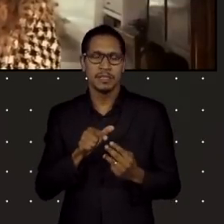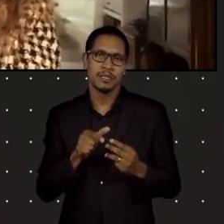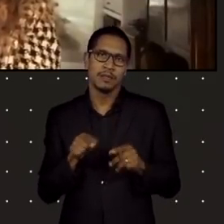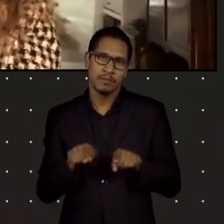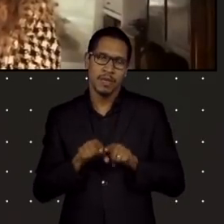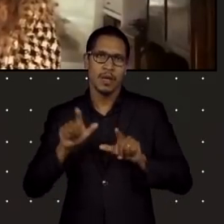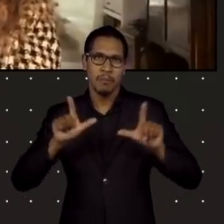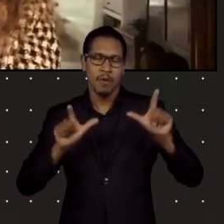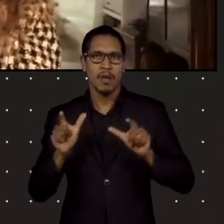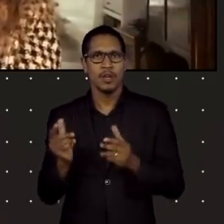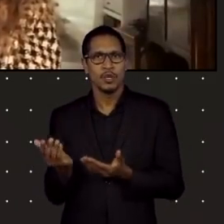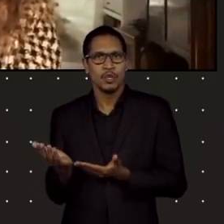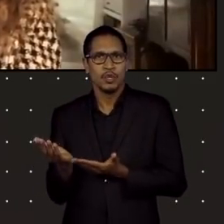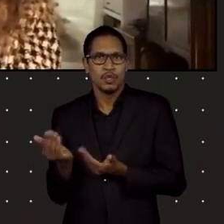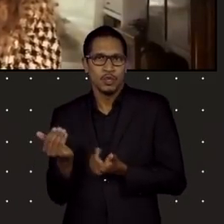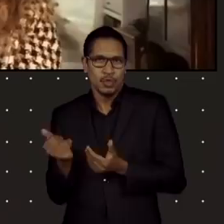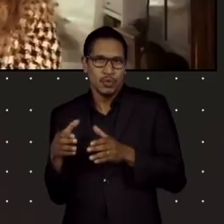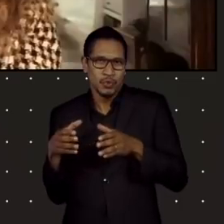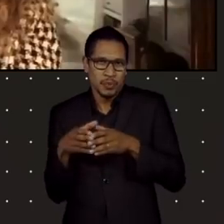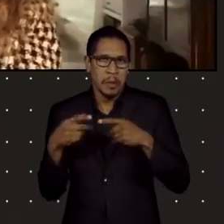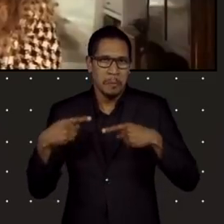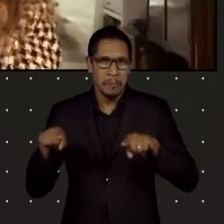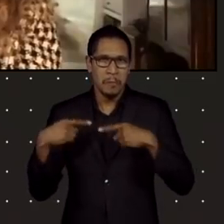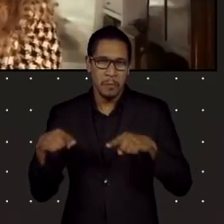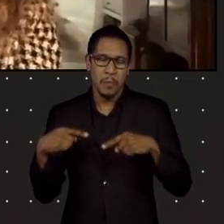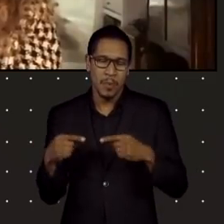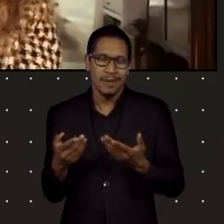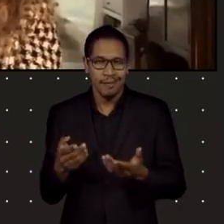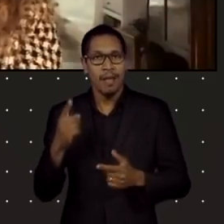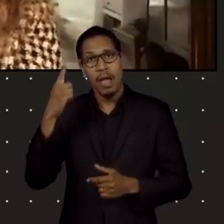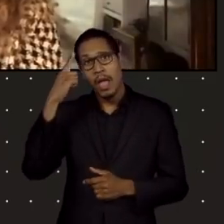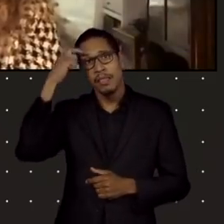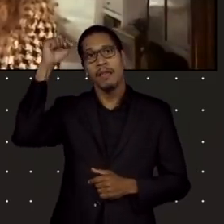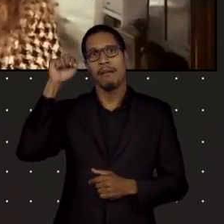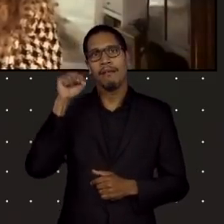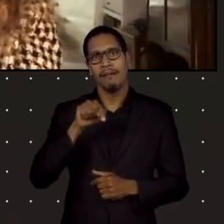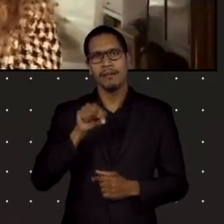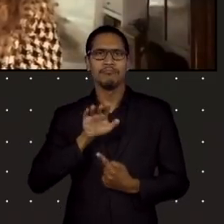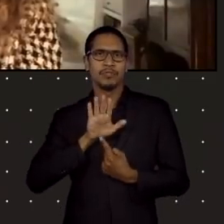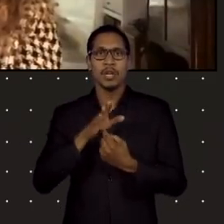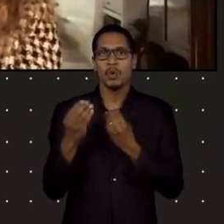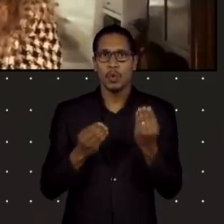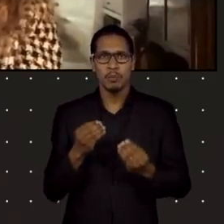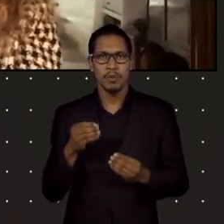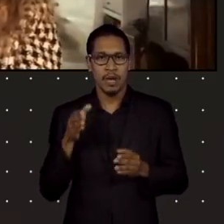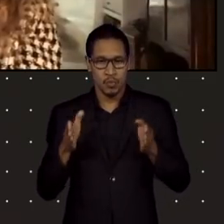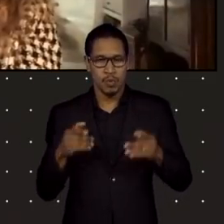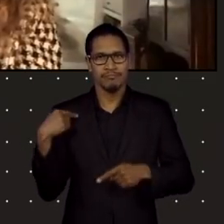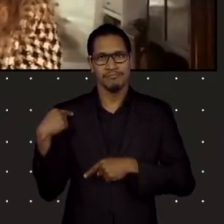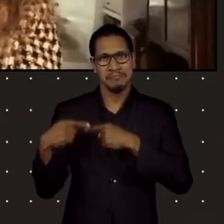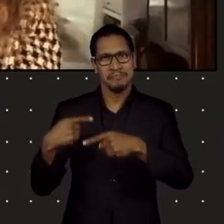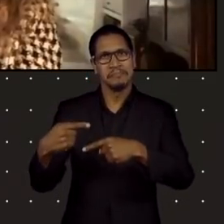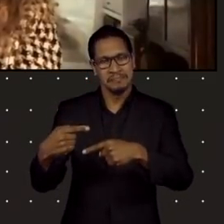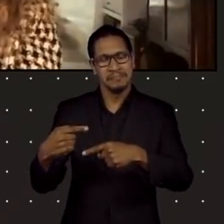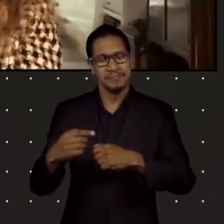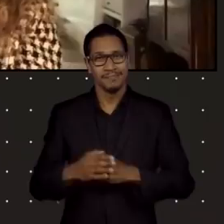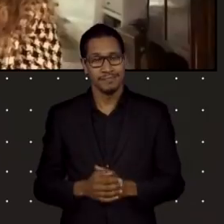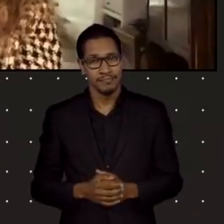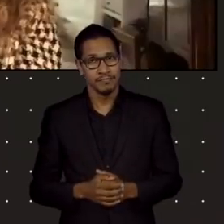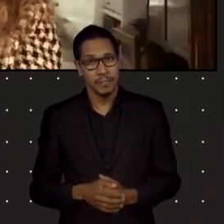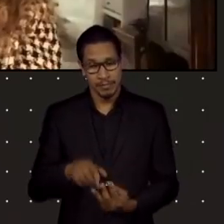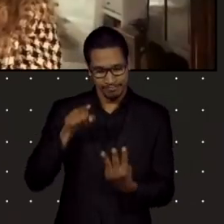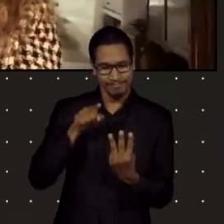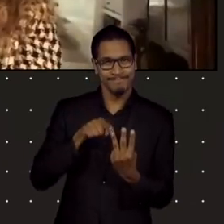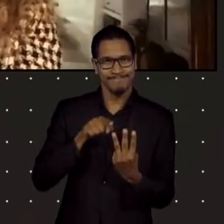chamaria Jovem Guarda, porque a ideia era trabalhar essa nova geração. A Celi disse que